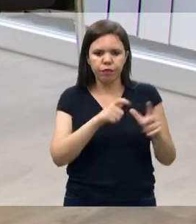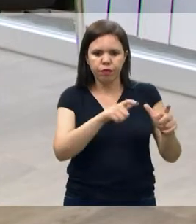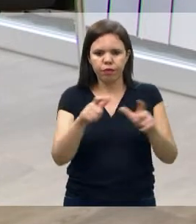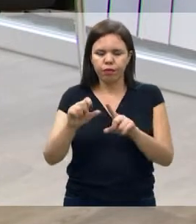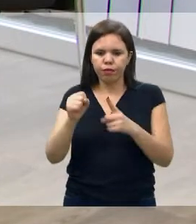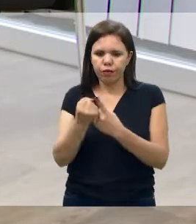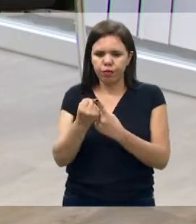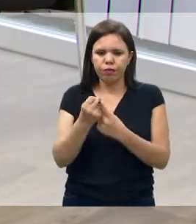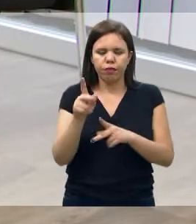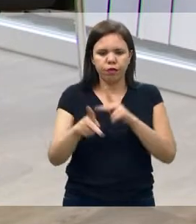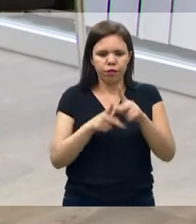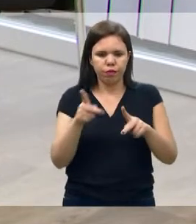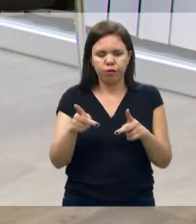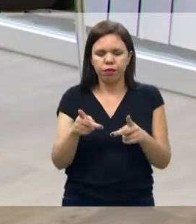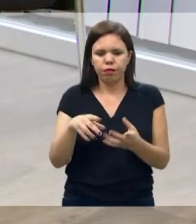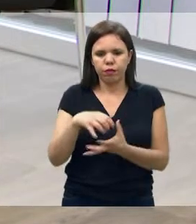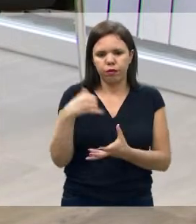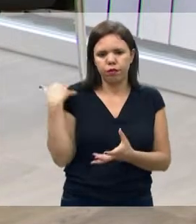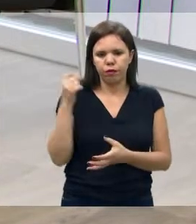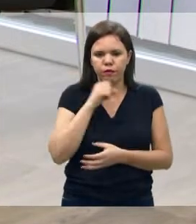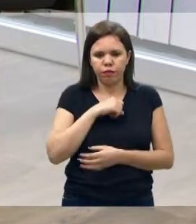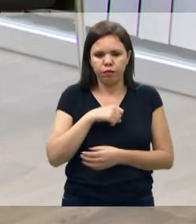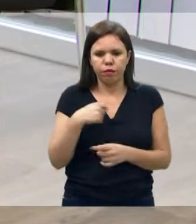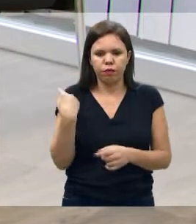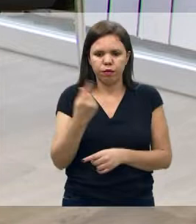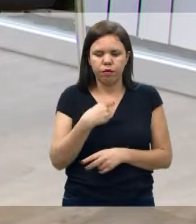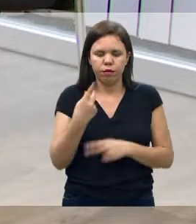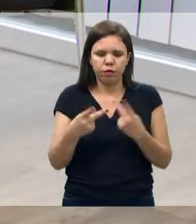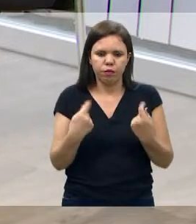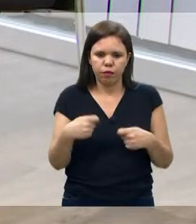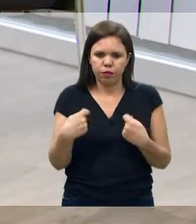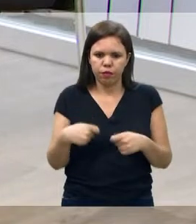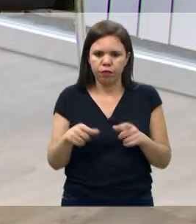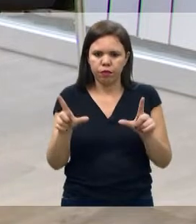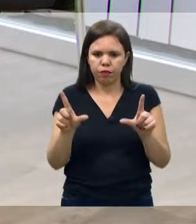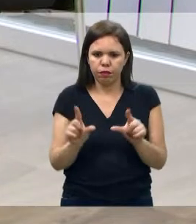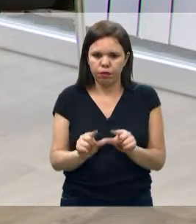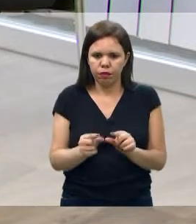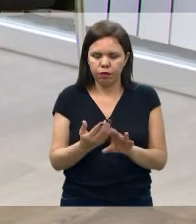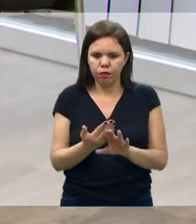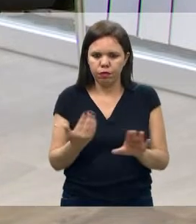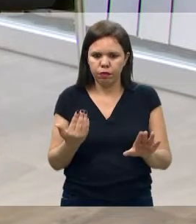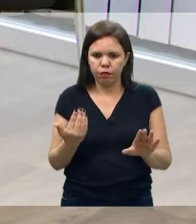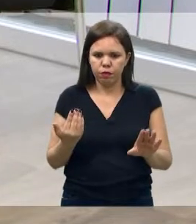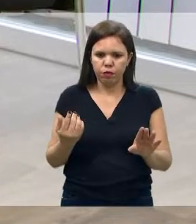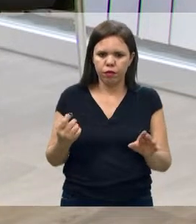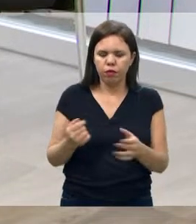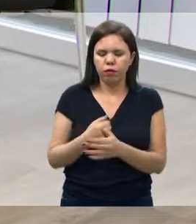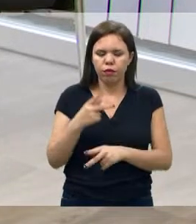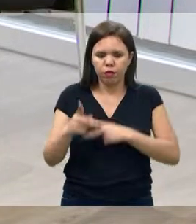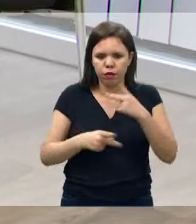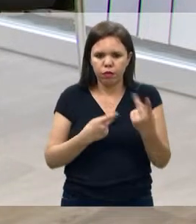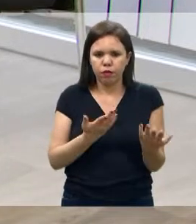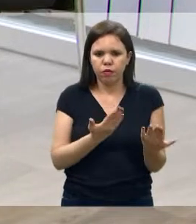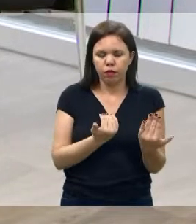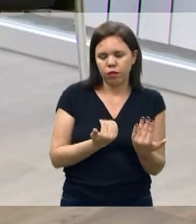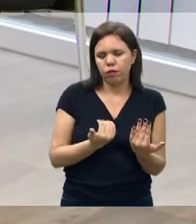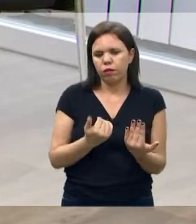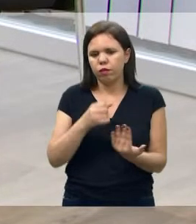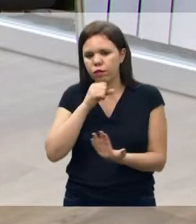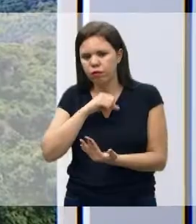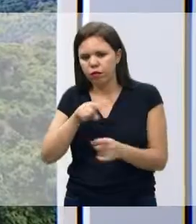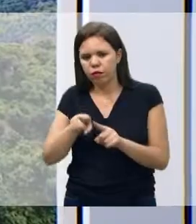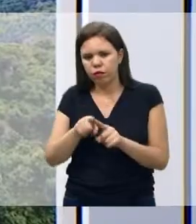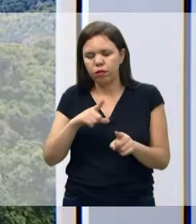do idoso na sociedade, a gente precisa diminuir a distância entre gerações, né?